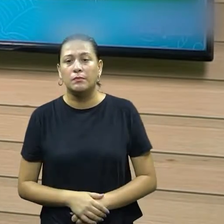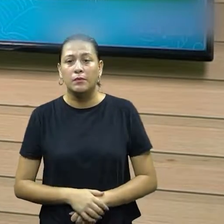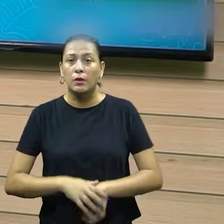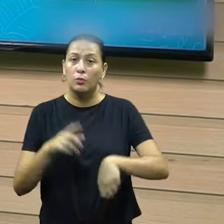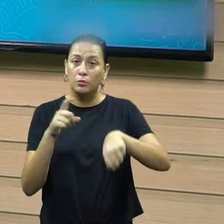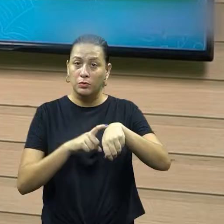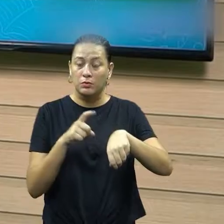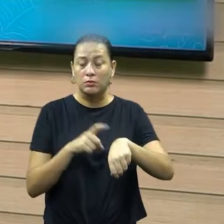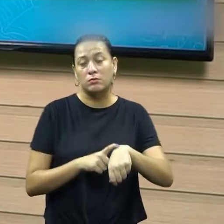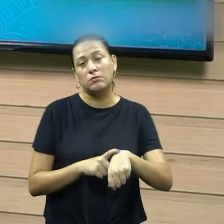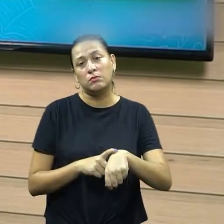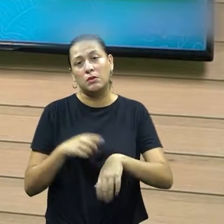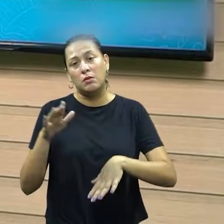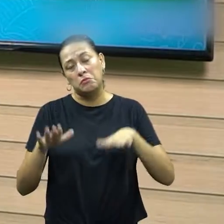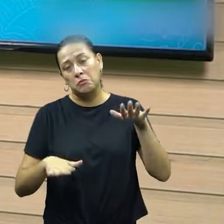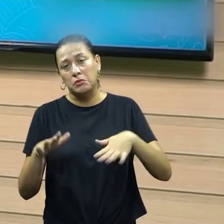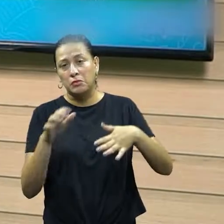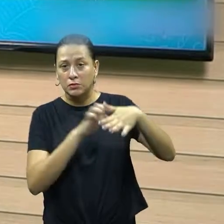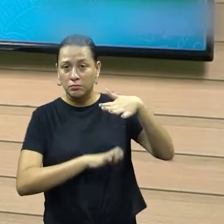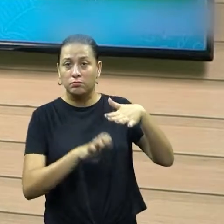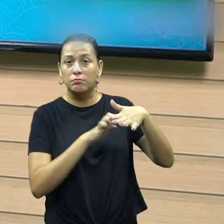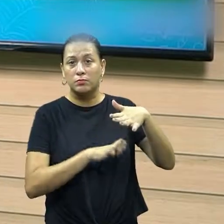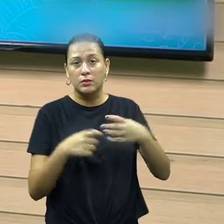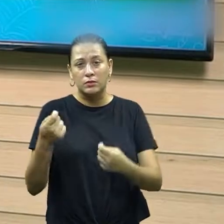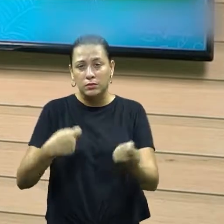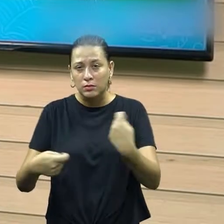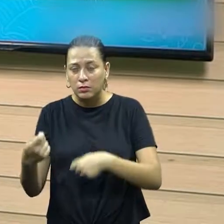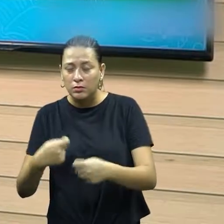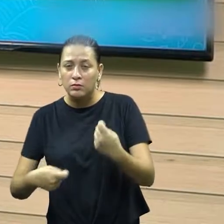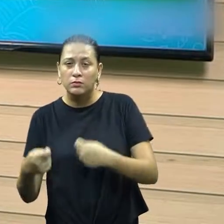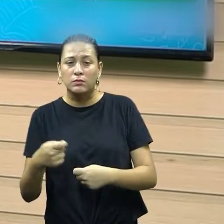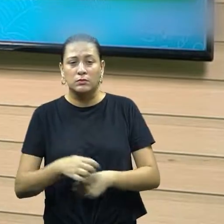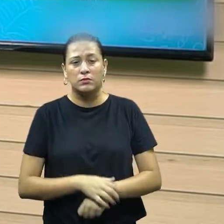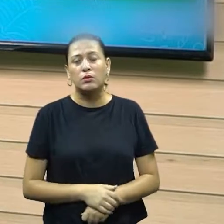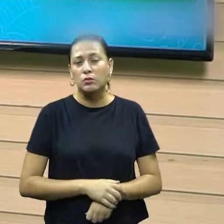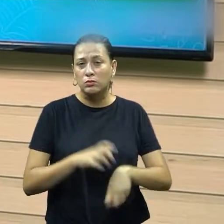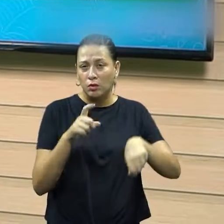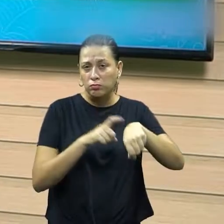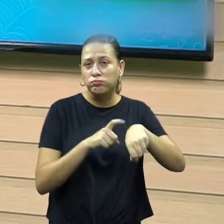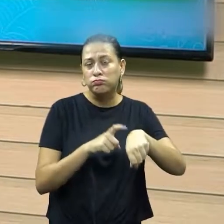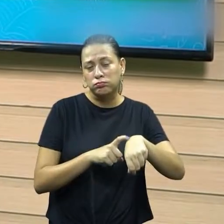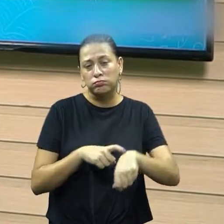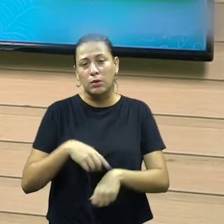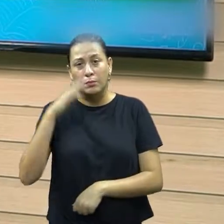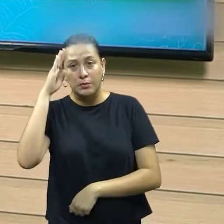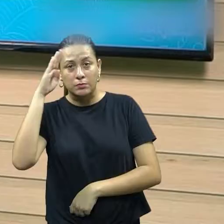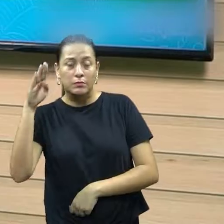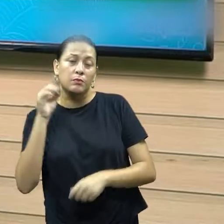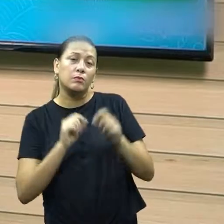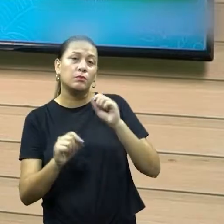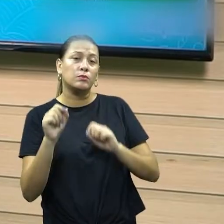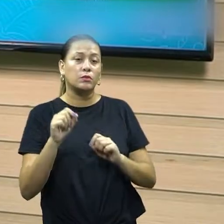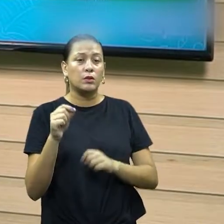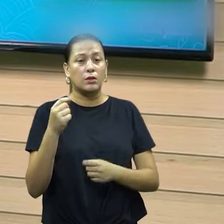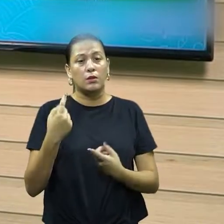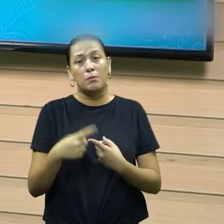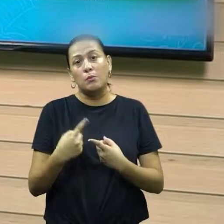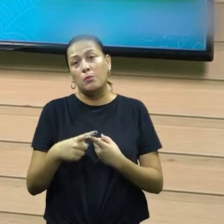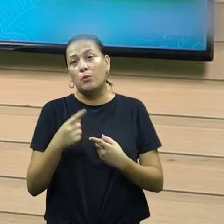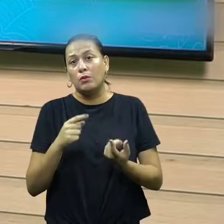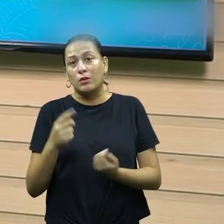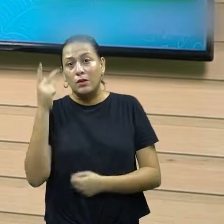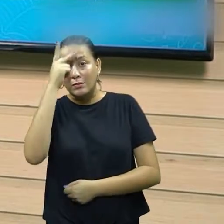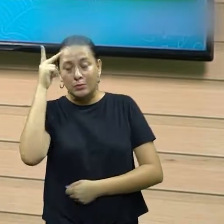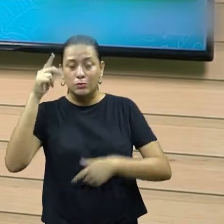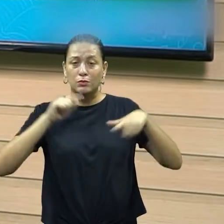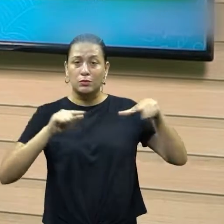negocia. Muitas na empresa também, quando se trabalha, se negocia essa questão do tempo, principalmente porque os trabalhadores vendem o seu tempo,